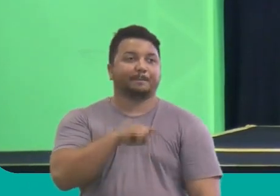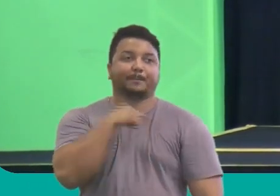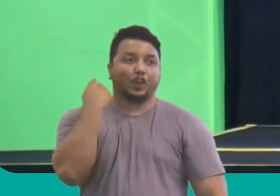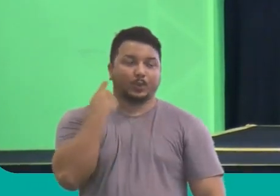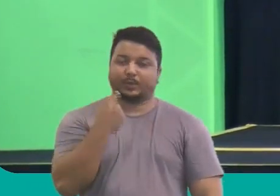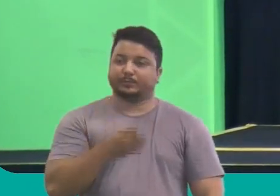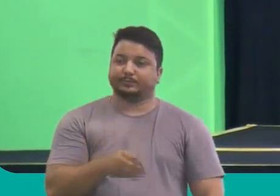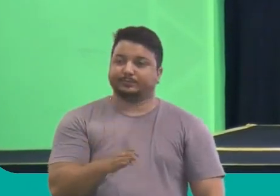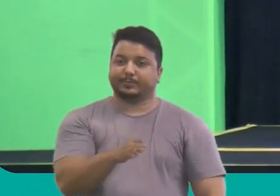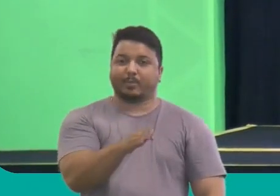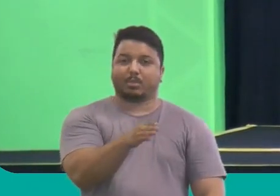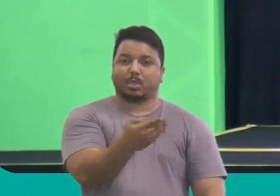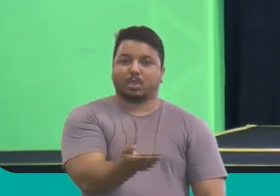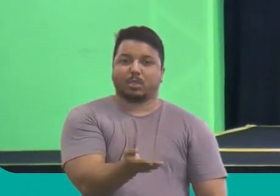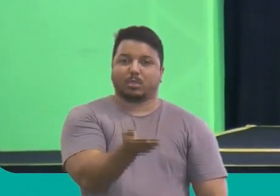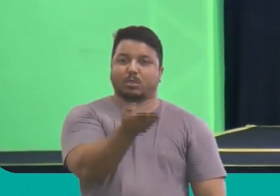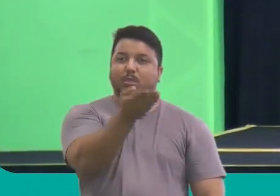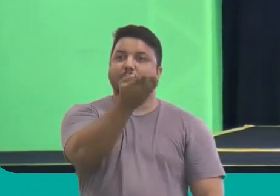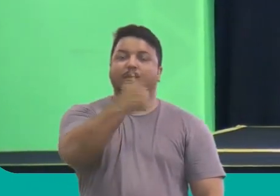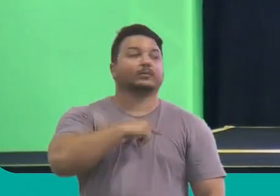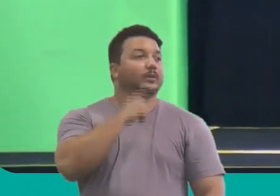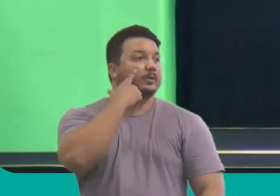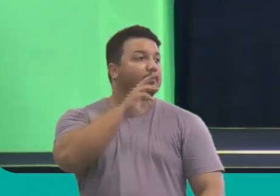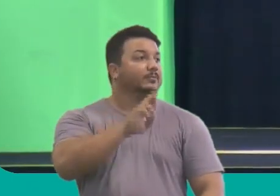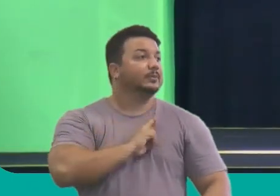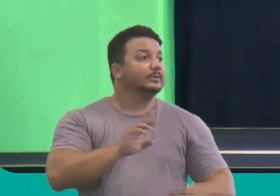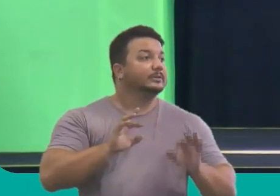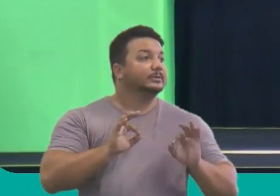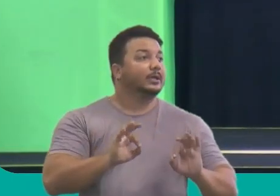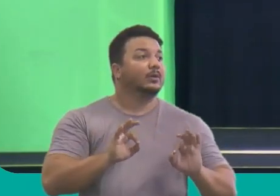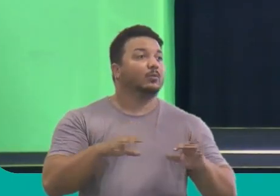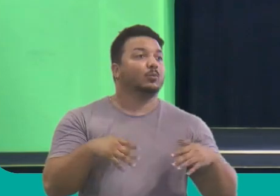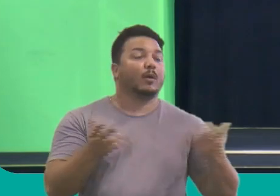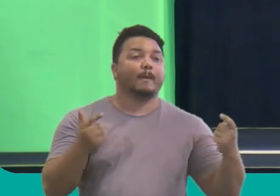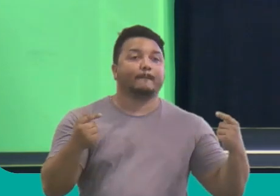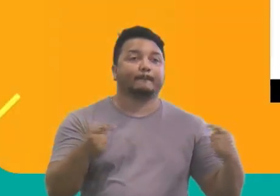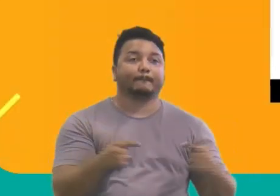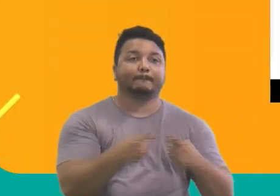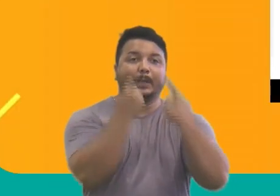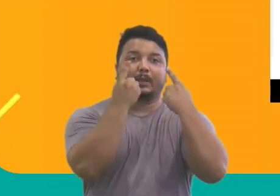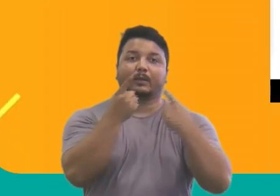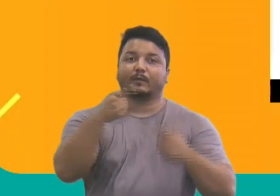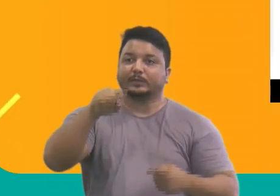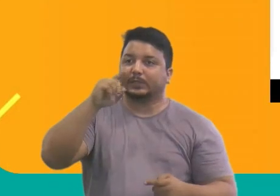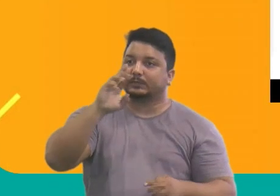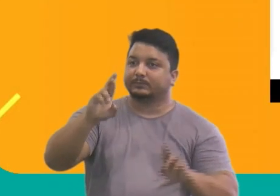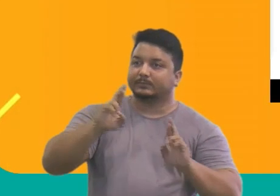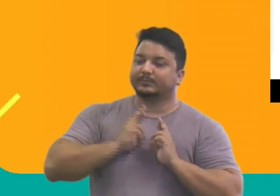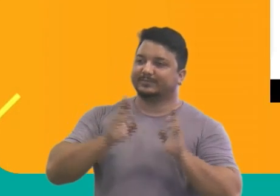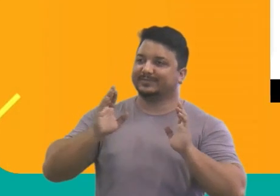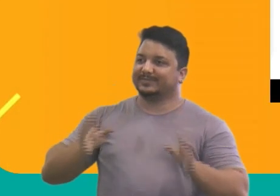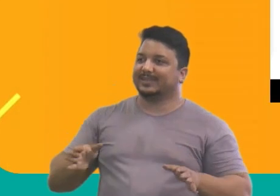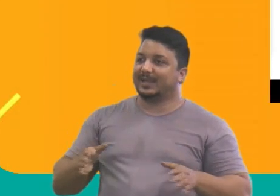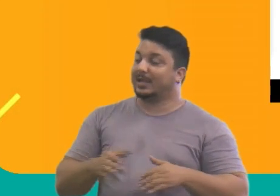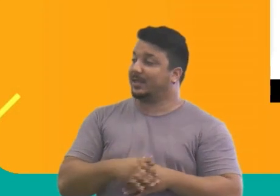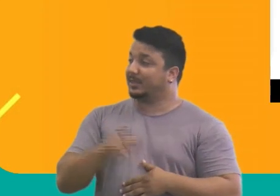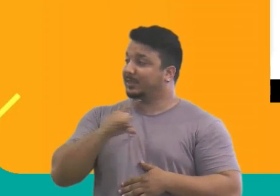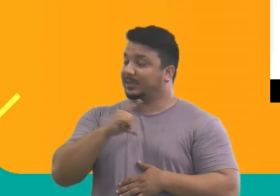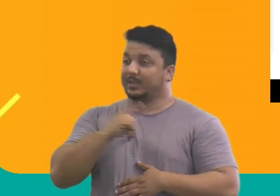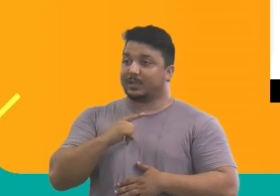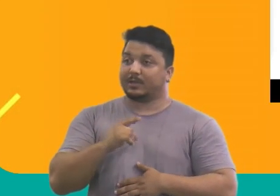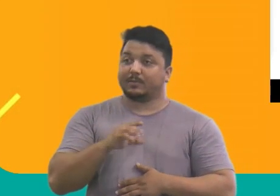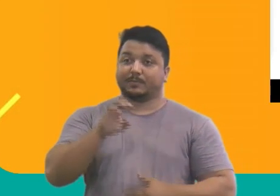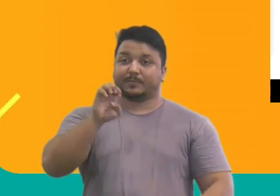morrer. E aí a gente vem para a nossa resposta exatamente baseada naquilo que vocês falaram. Eu tenho